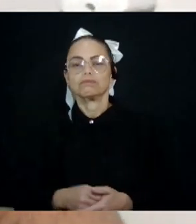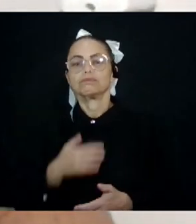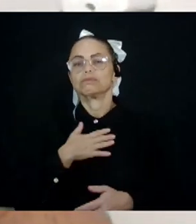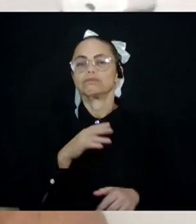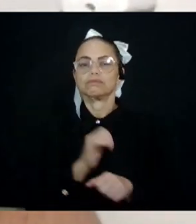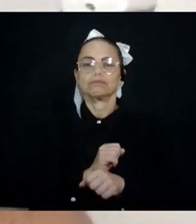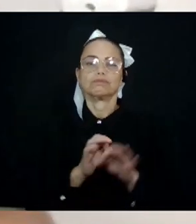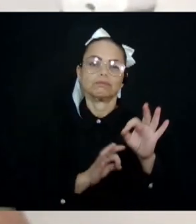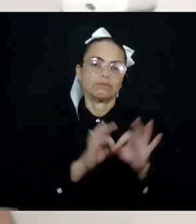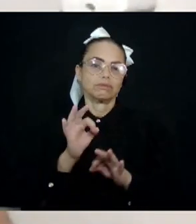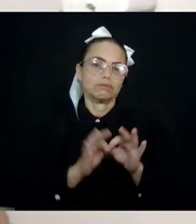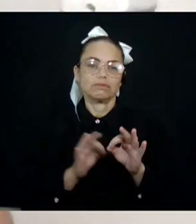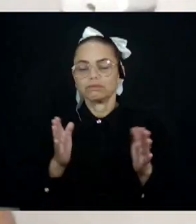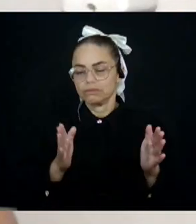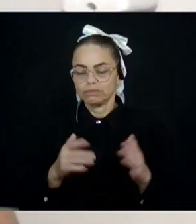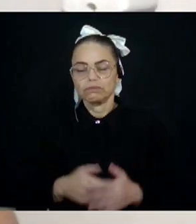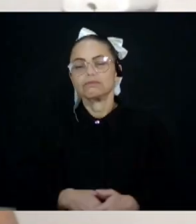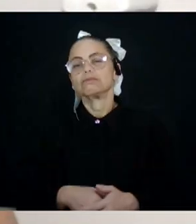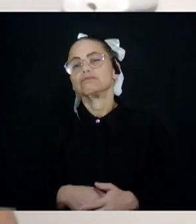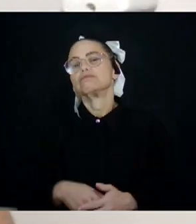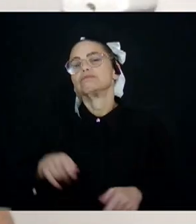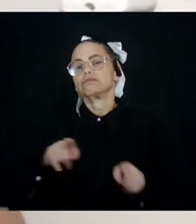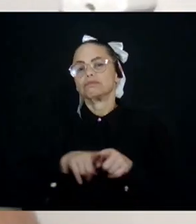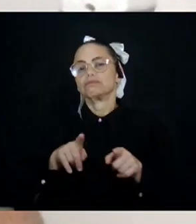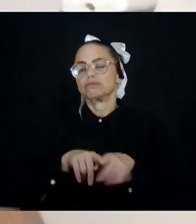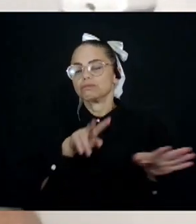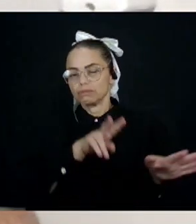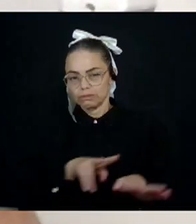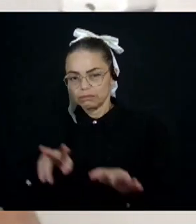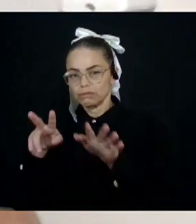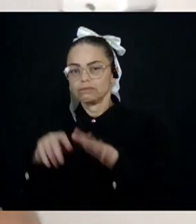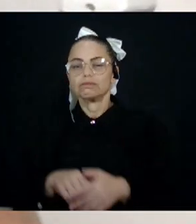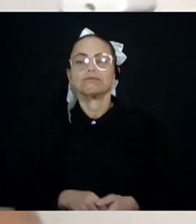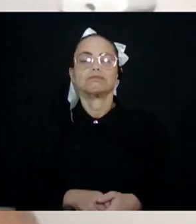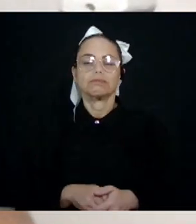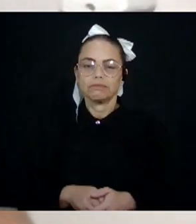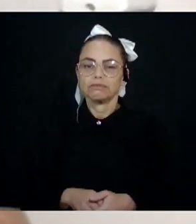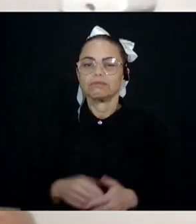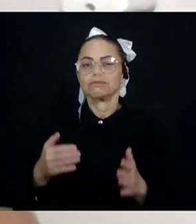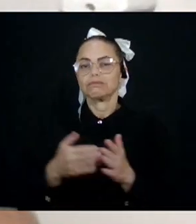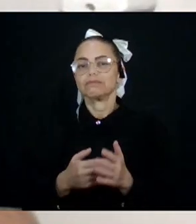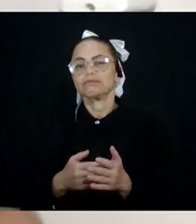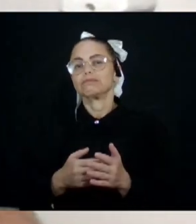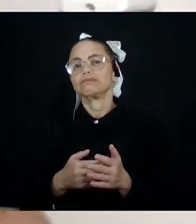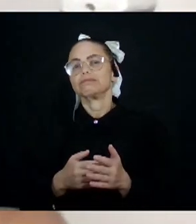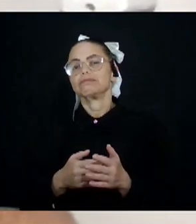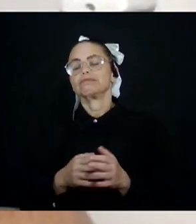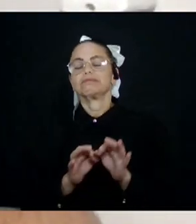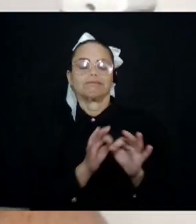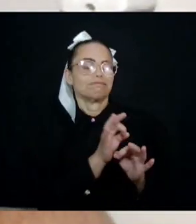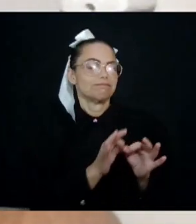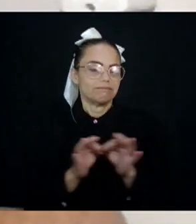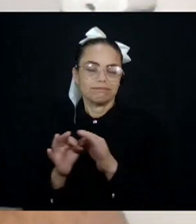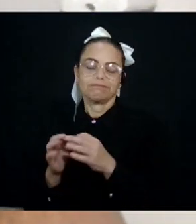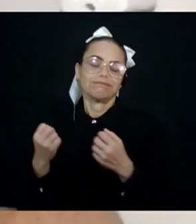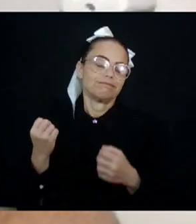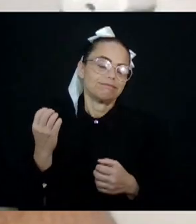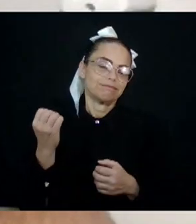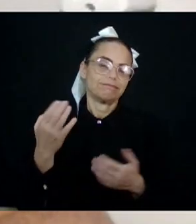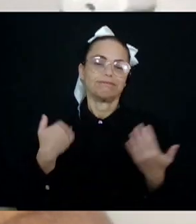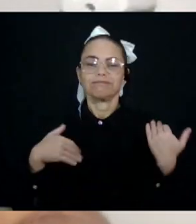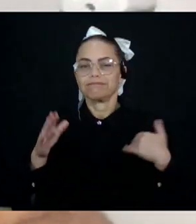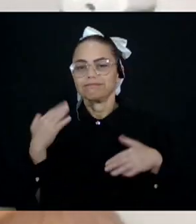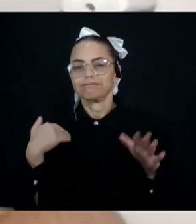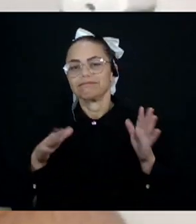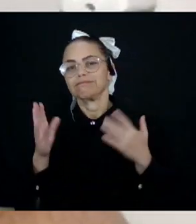ver o que aconteceu e me planejar para a semana. Lógico, até você descomprimir daquele passeio, né? De você voltar ao